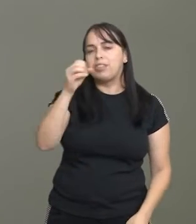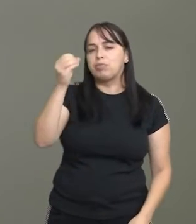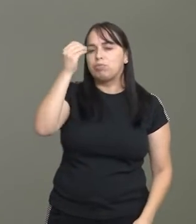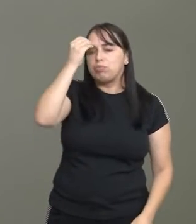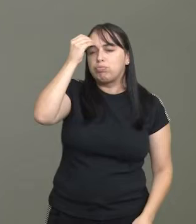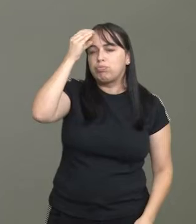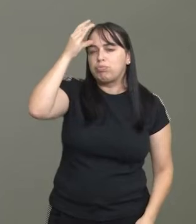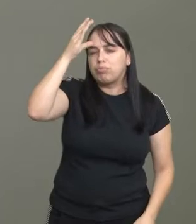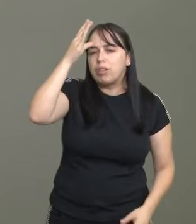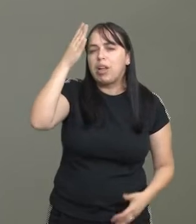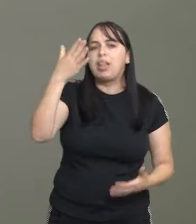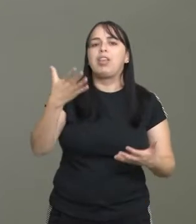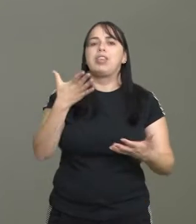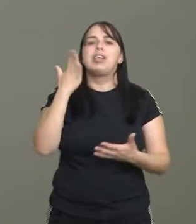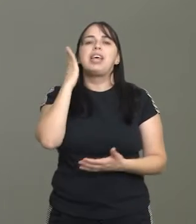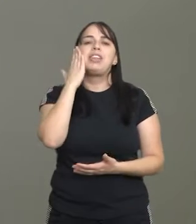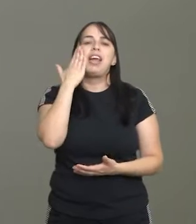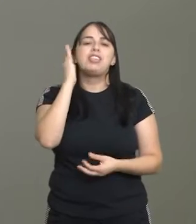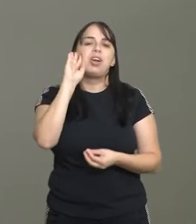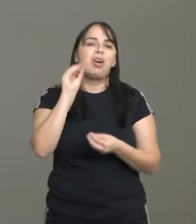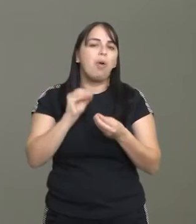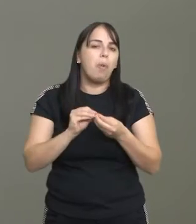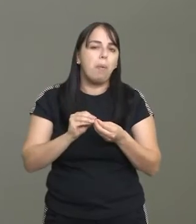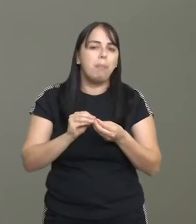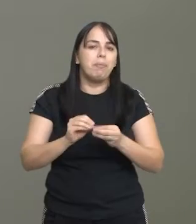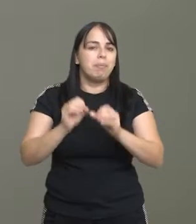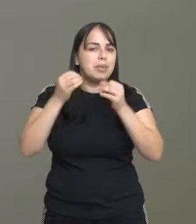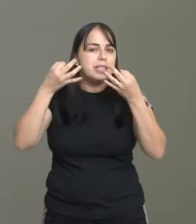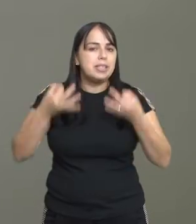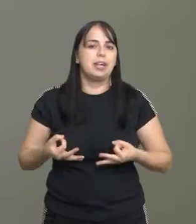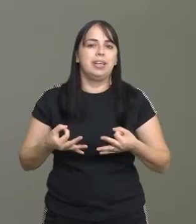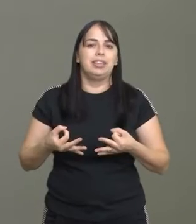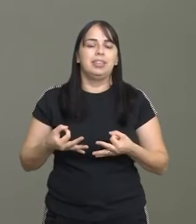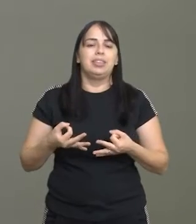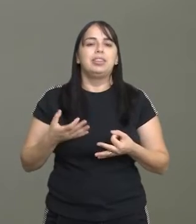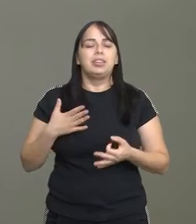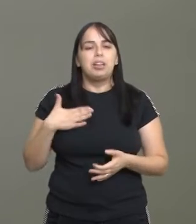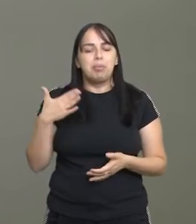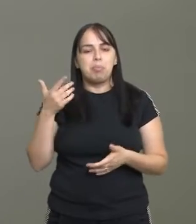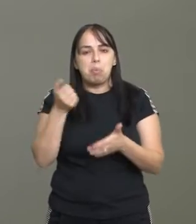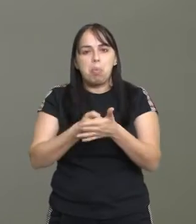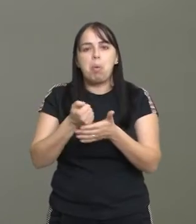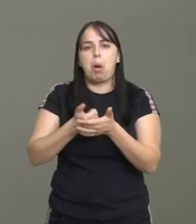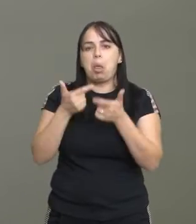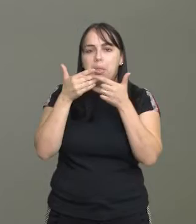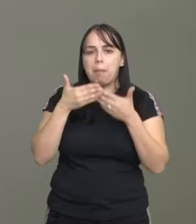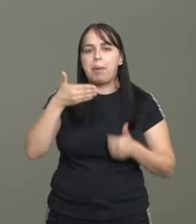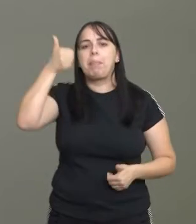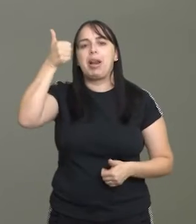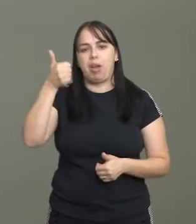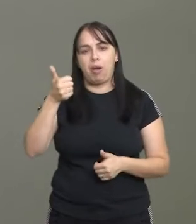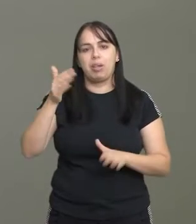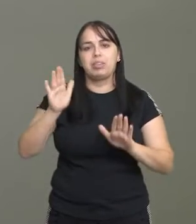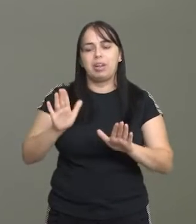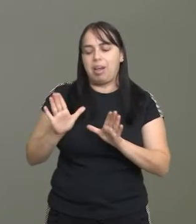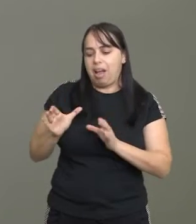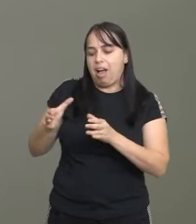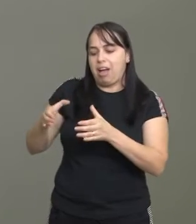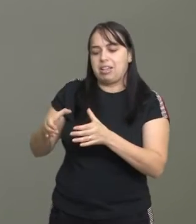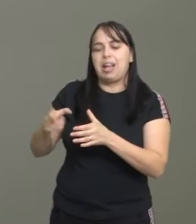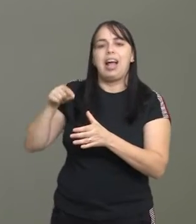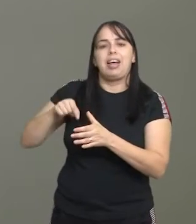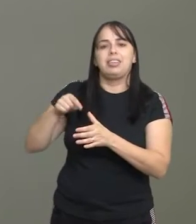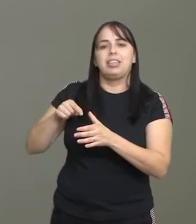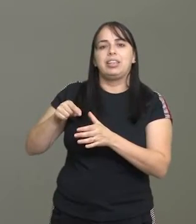gente entende, mais a gente sabe lidar com o outro, mais a gente sabe buscar melhorias. E a gente tem que buscar muito isso. Eu acho que a